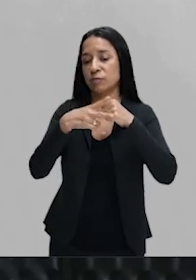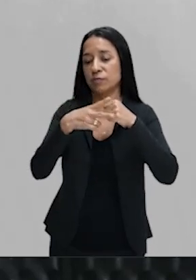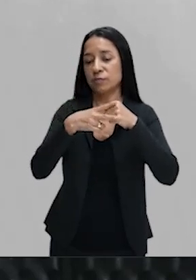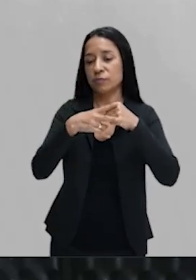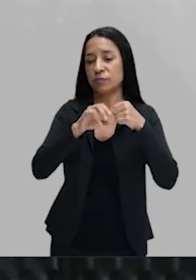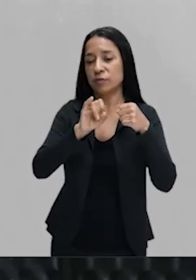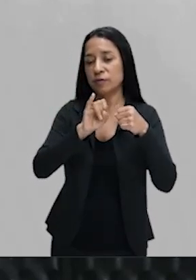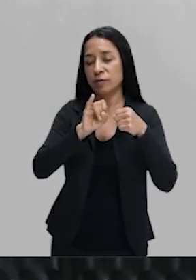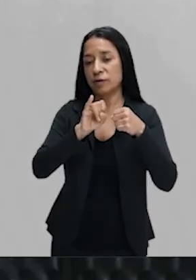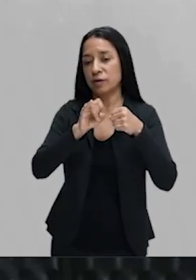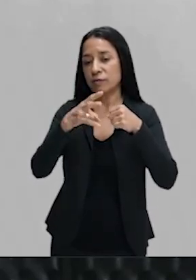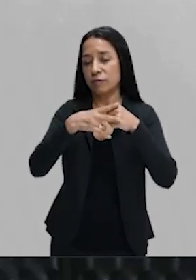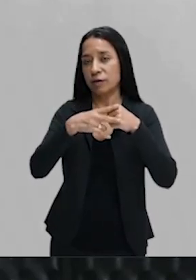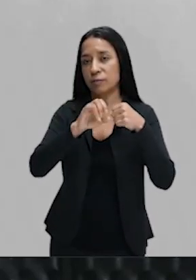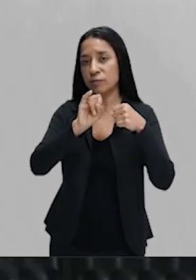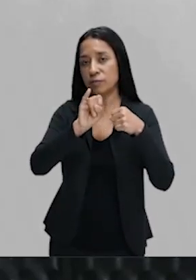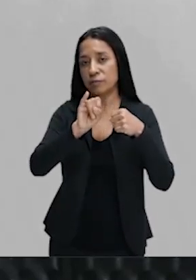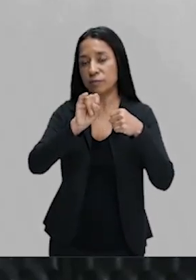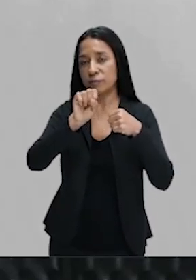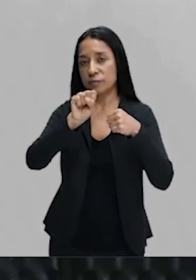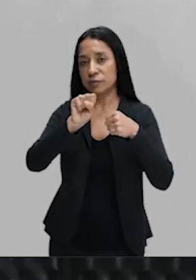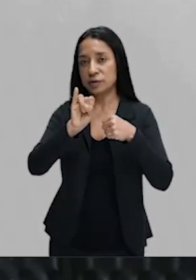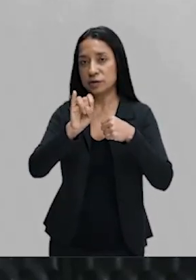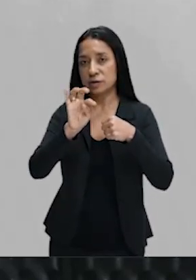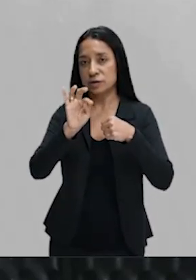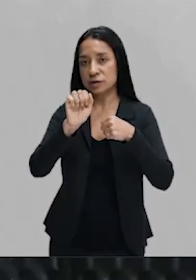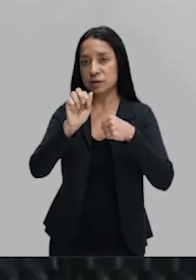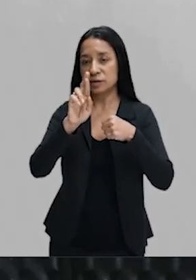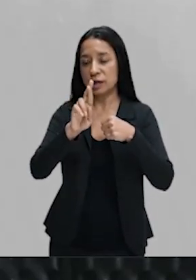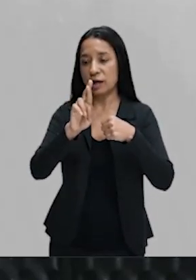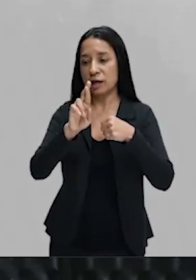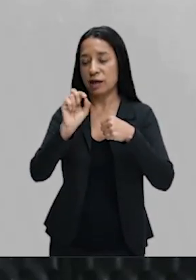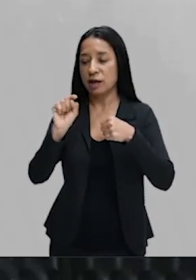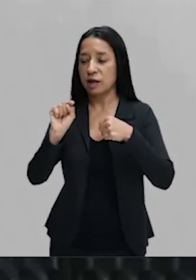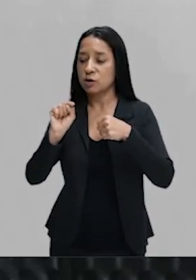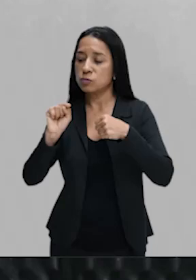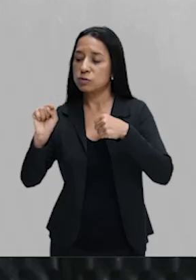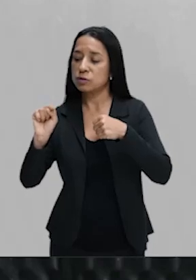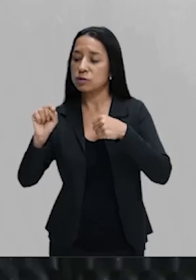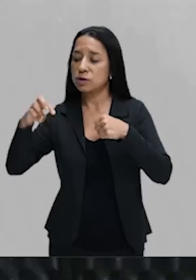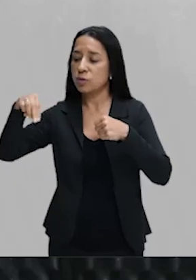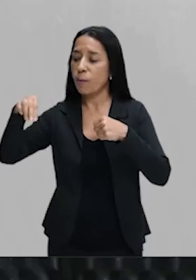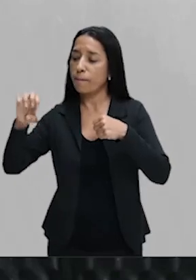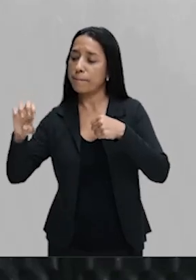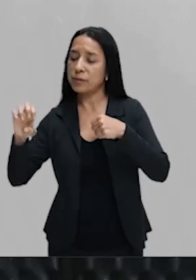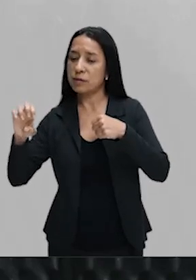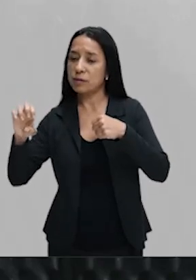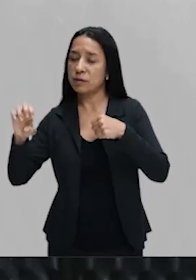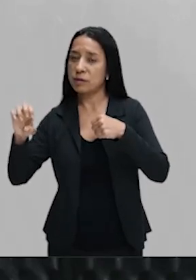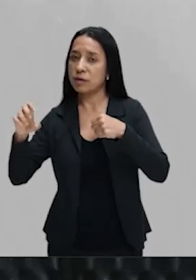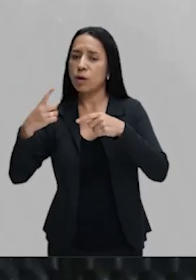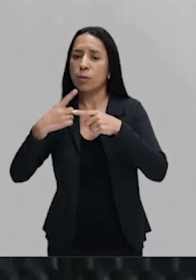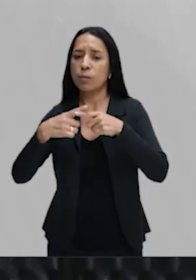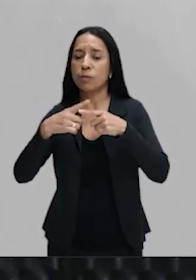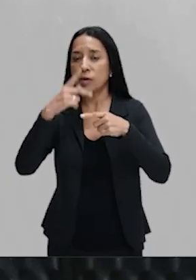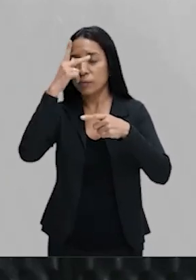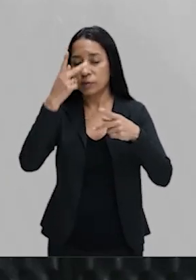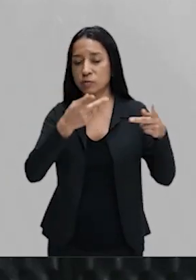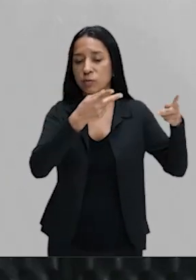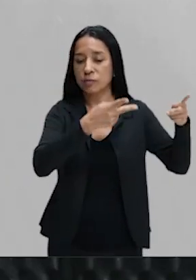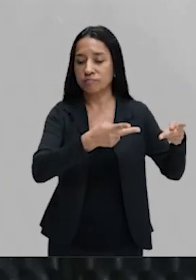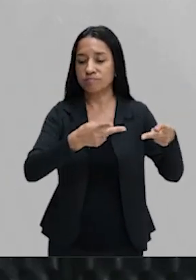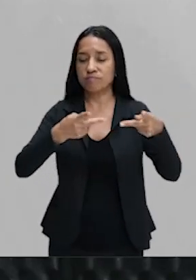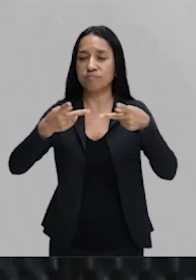essa construção. Todas as vezes que nós formos falar visitar-me, querer-me, né, algo